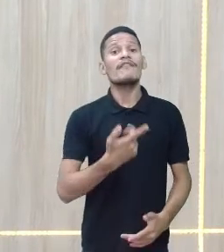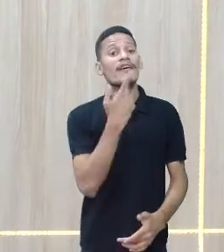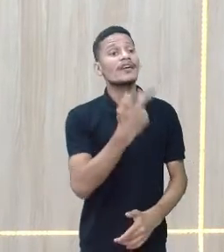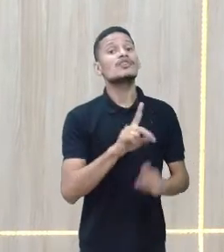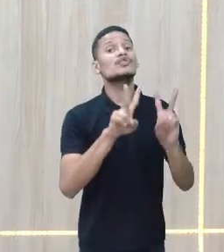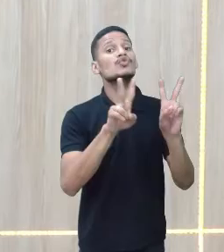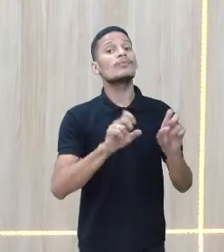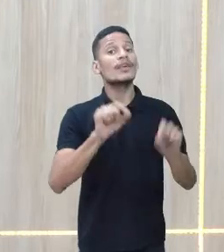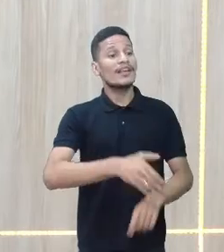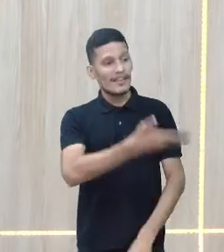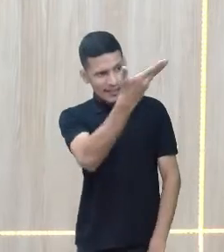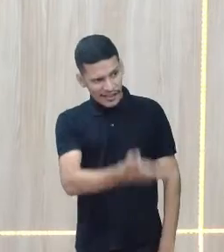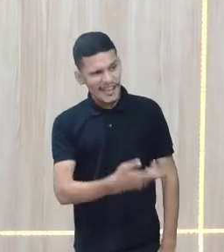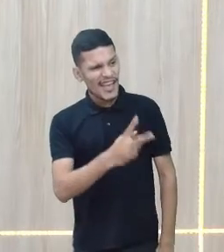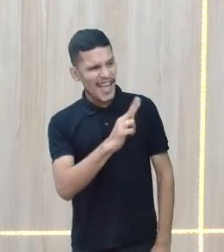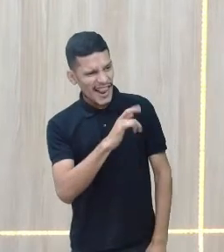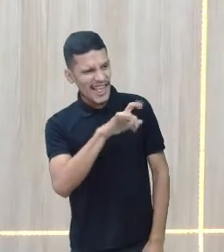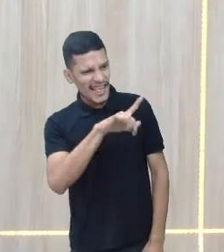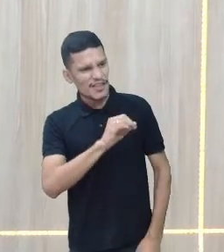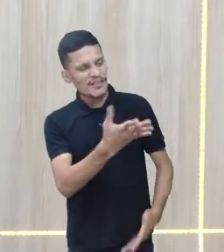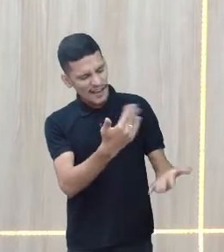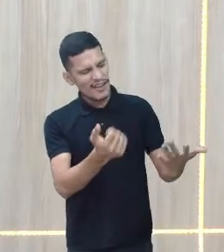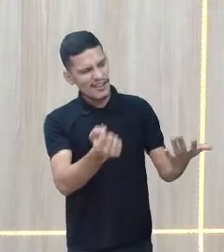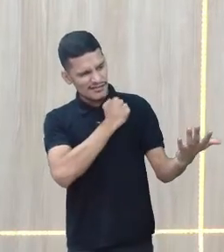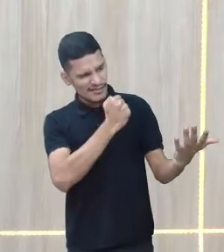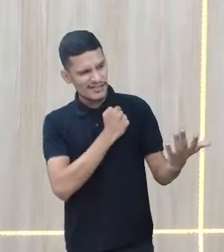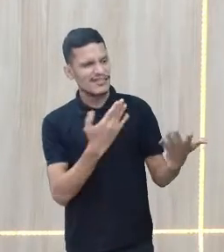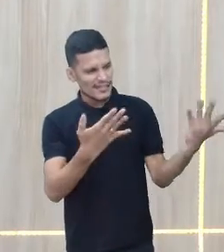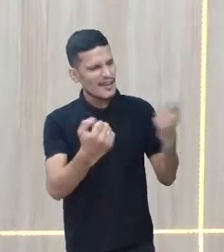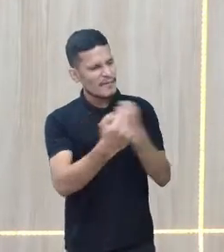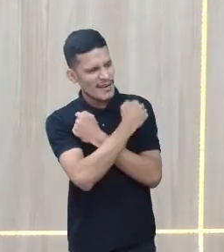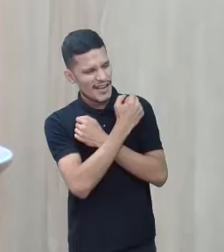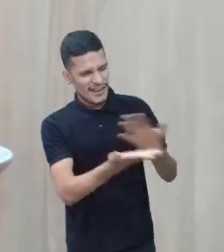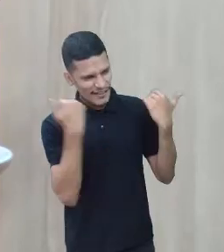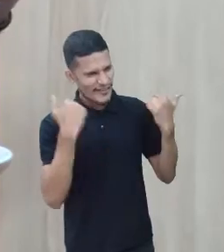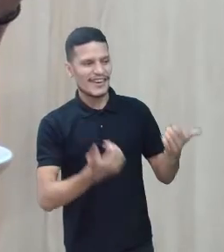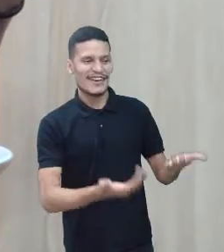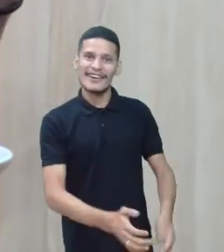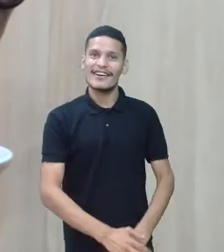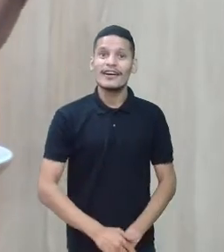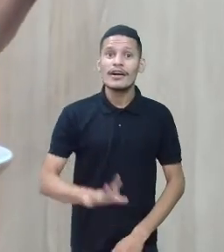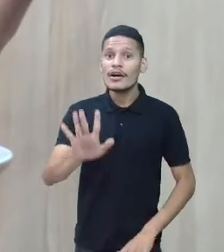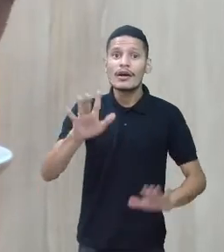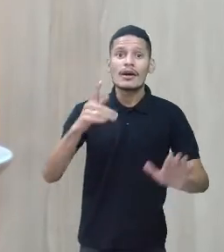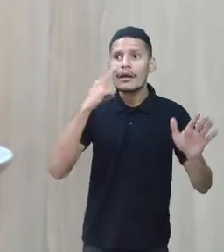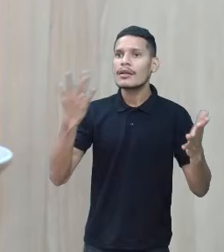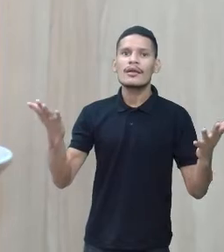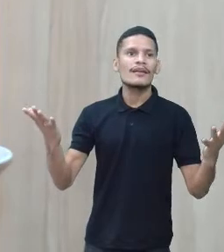meu pirraia Heleno. Mata no peito, jogador, e corre pro abraço. Cadê? O peito.